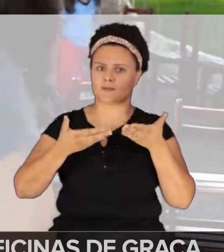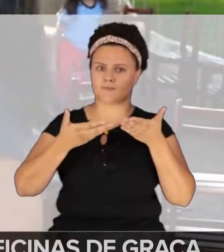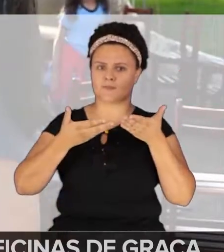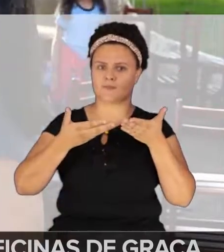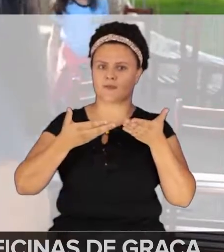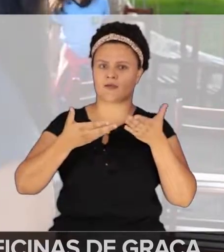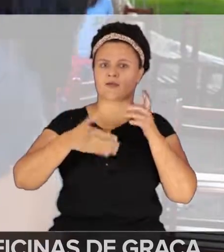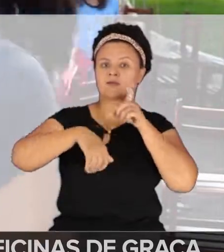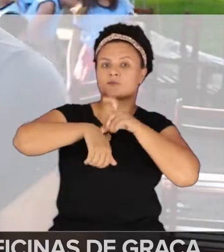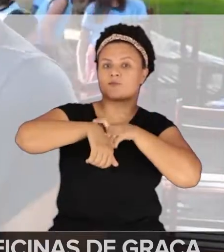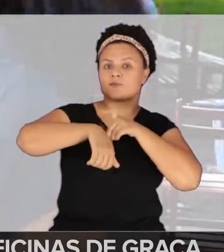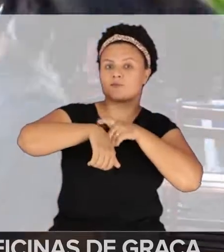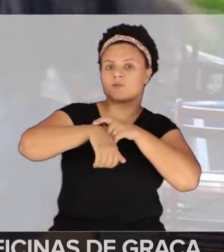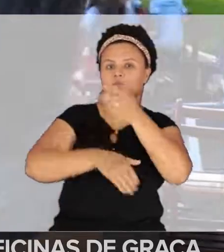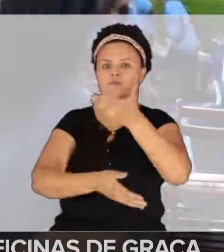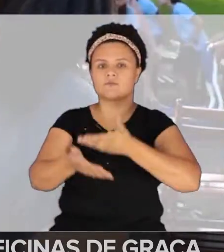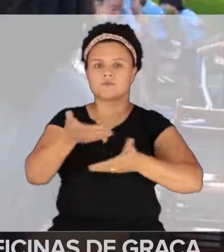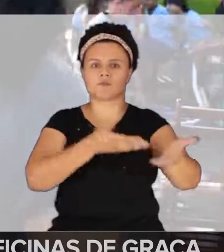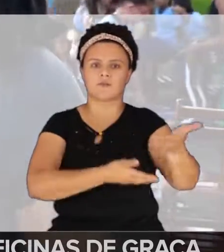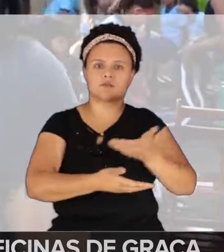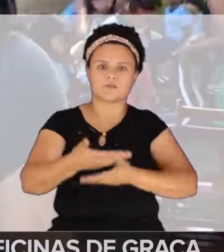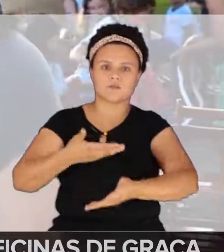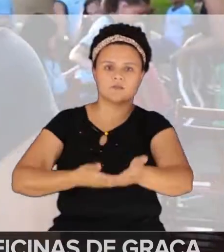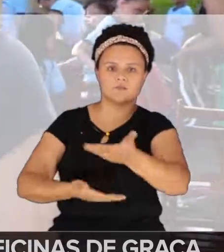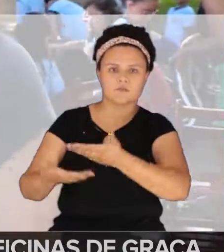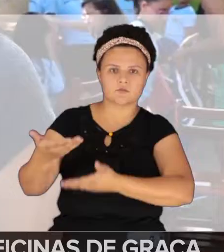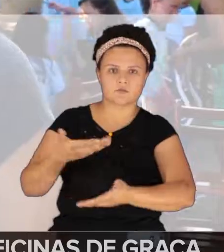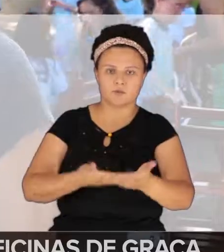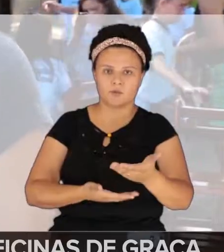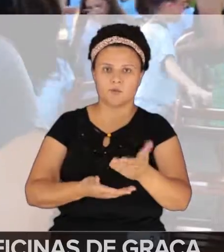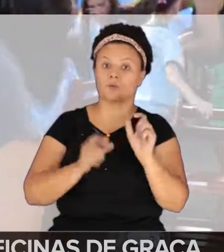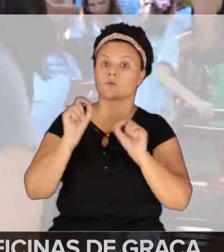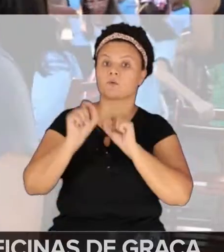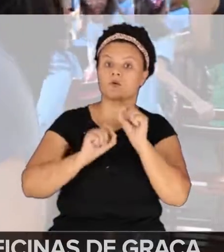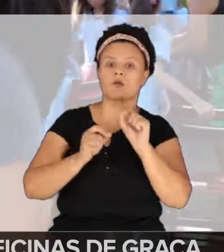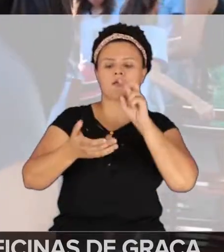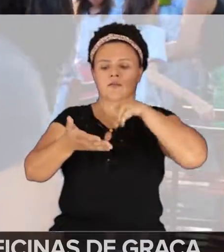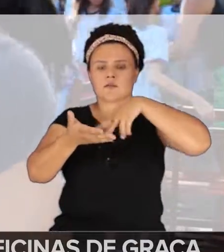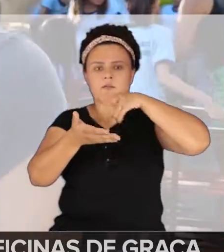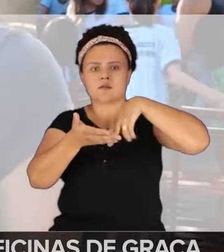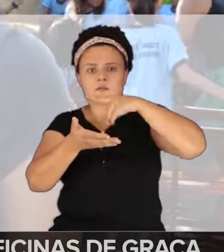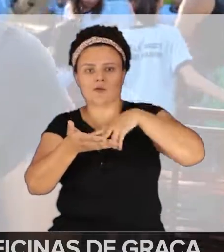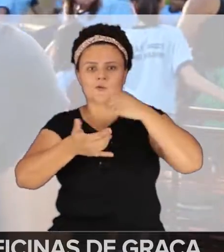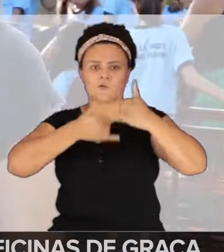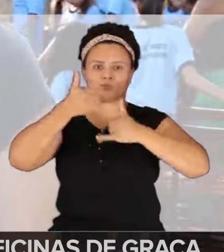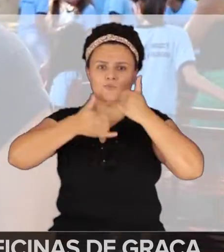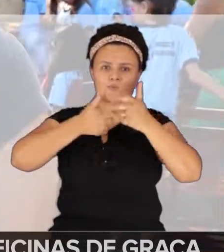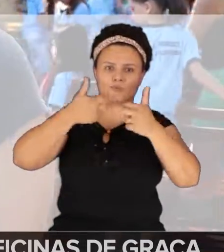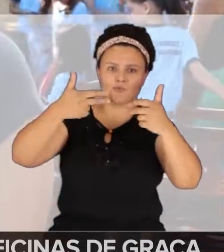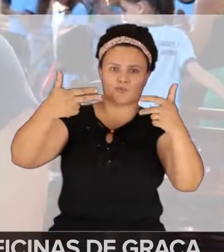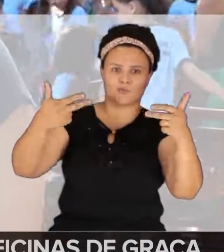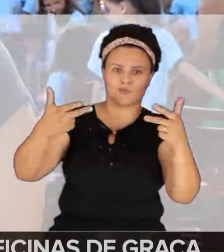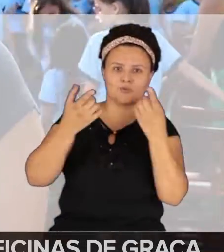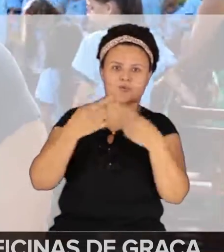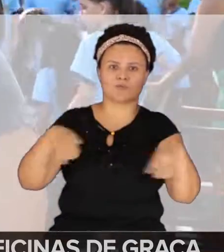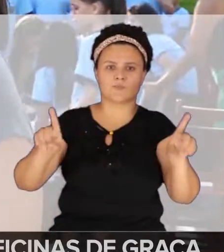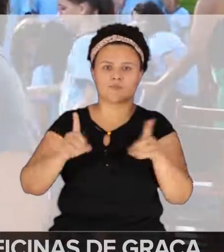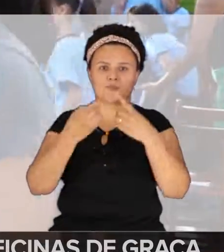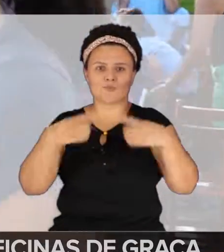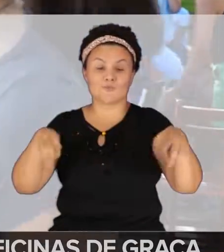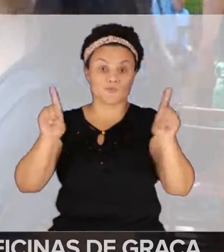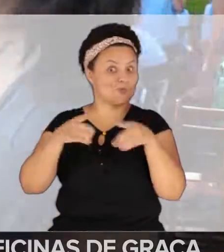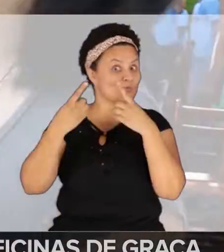participar de momentos de interação. Interação com leituras,